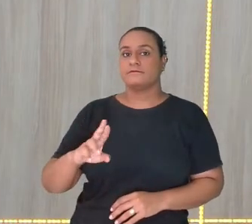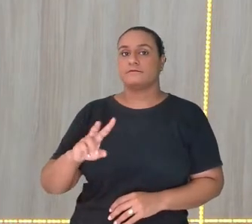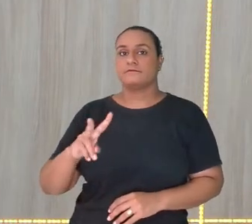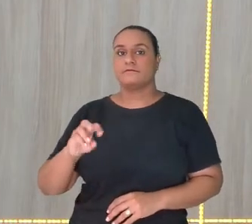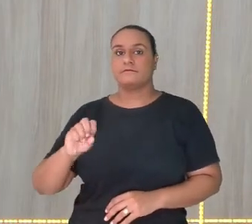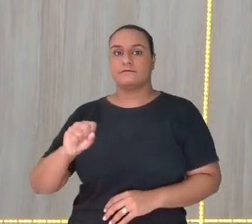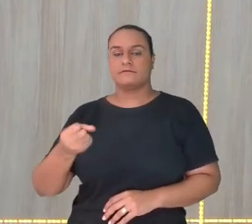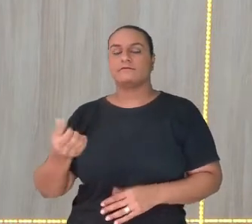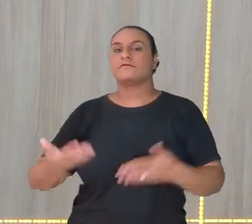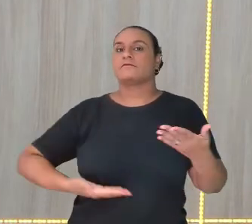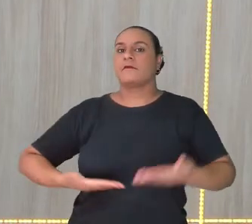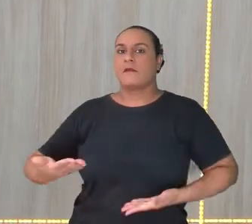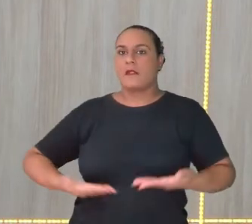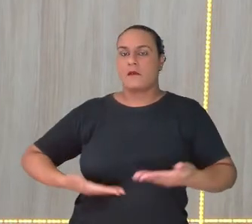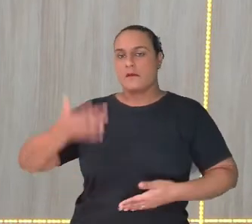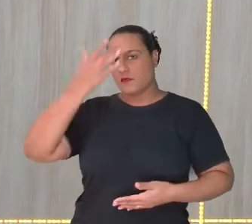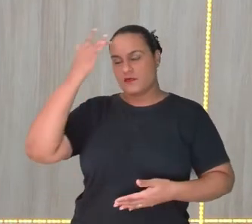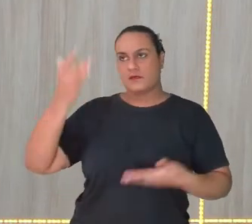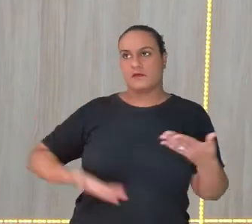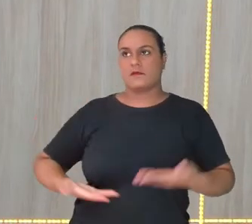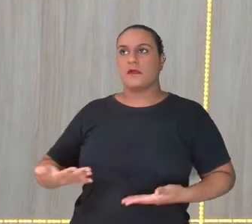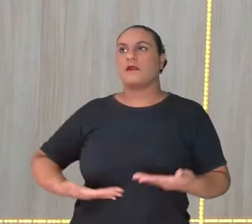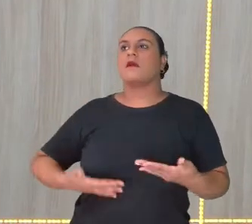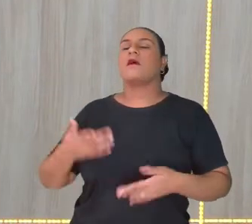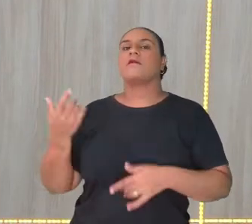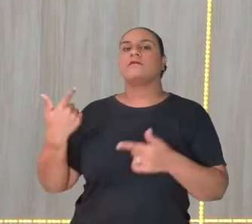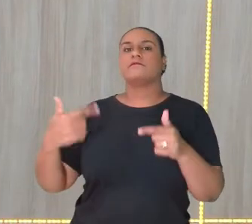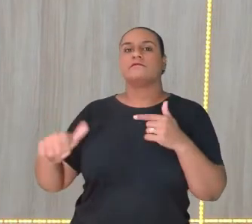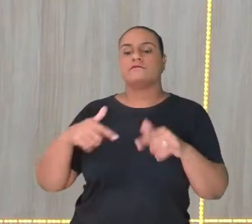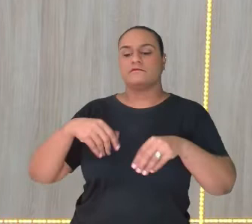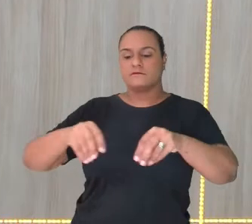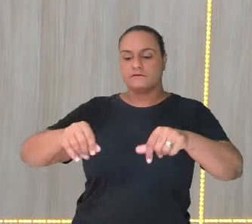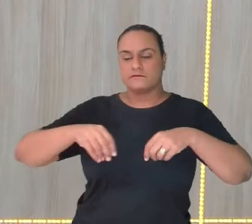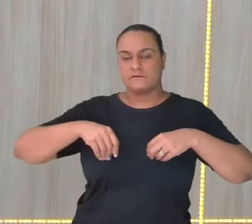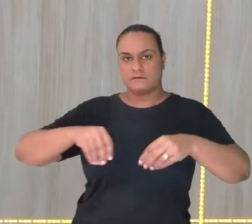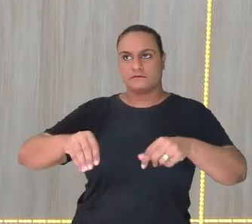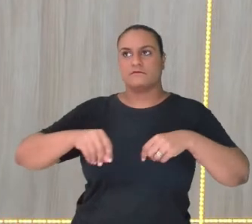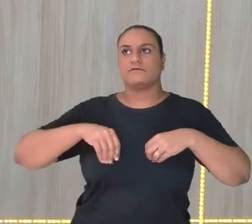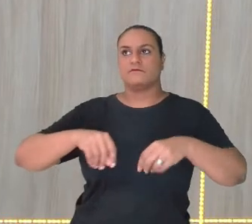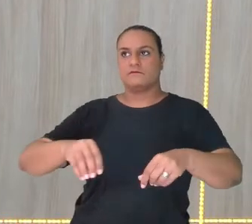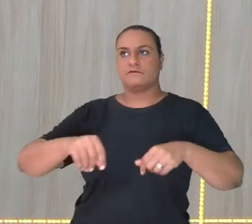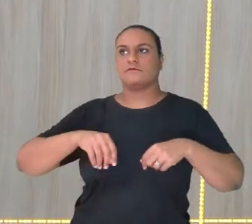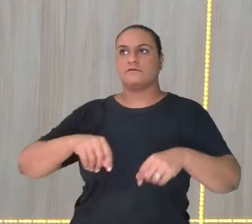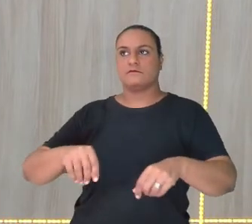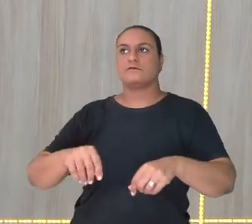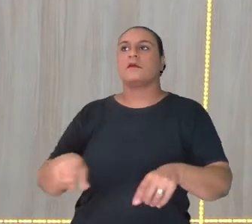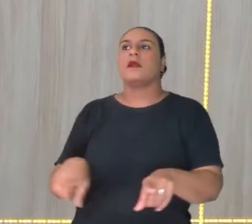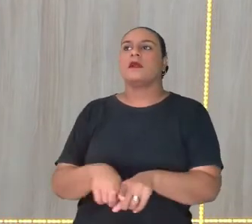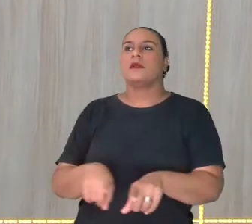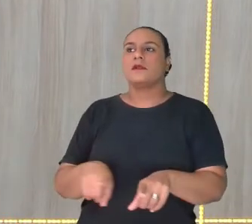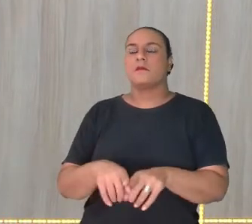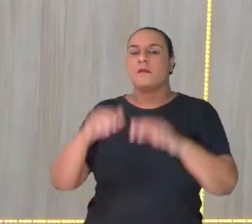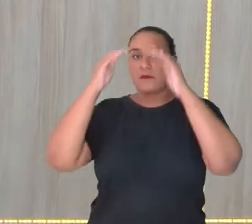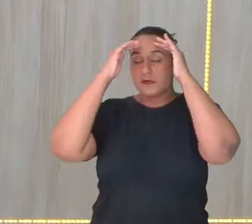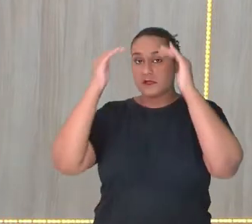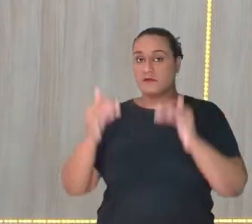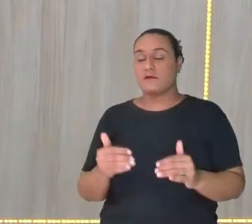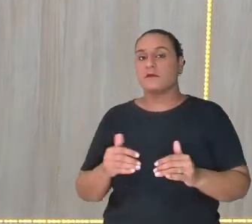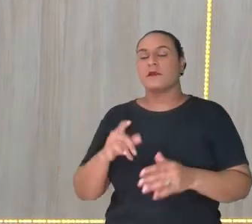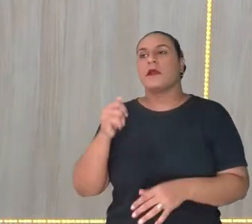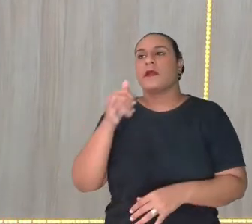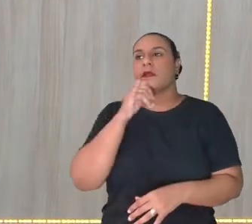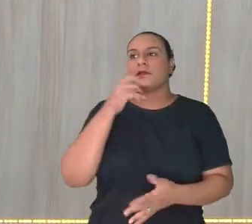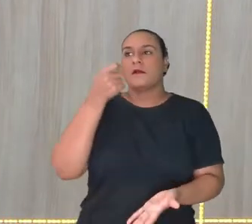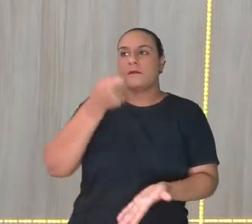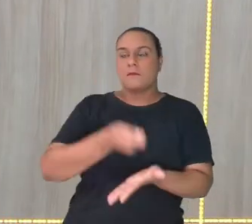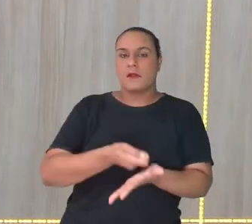eles trabalhavam na terra, estavam sujeitos, né, a obrigações perante os seus senhores, por exemplo, pagamento, né, de